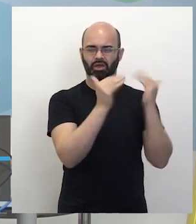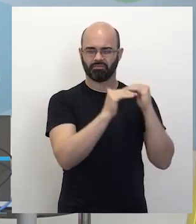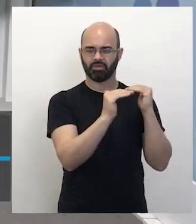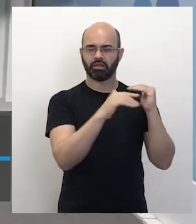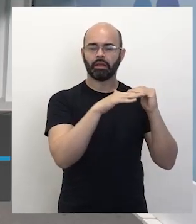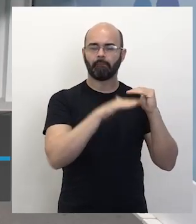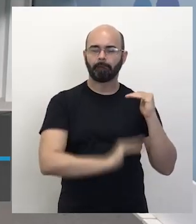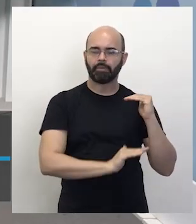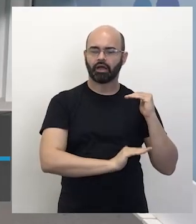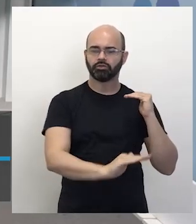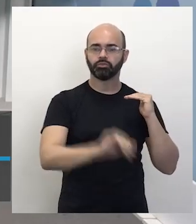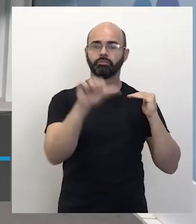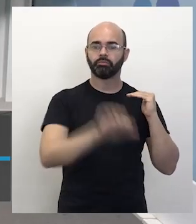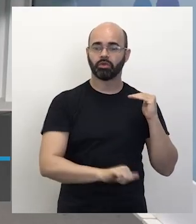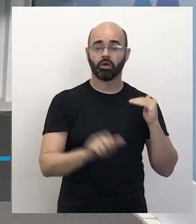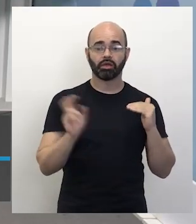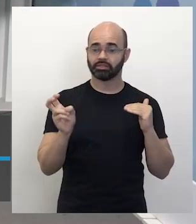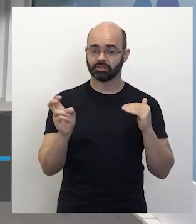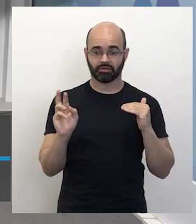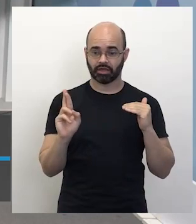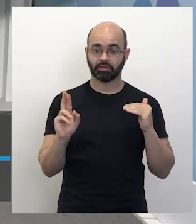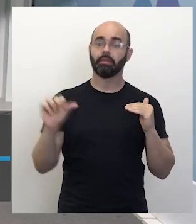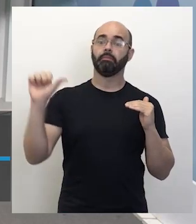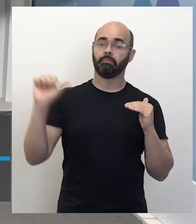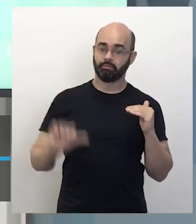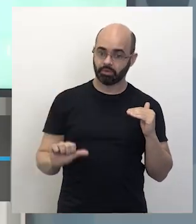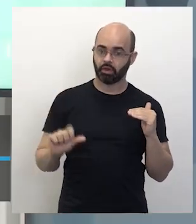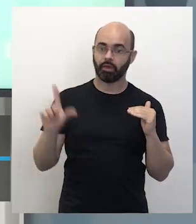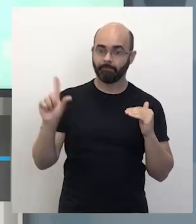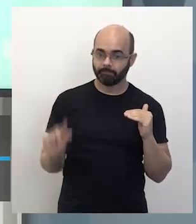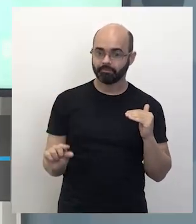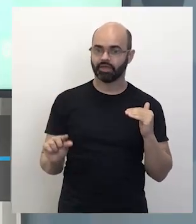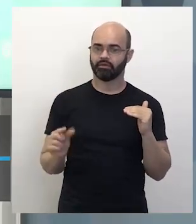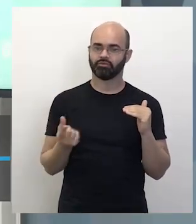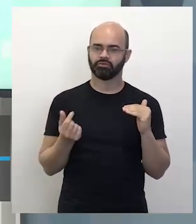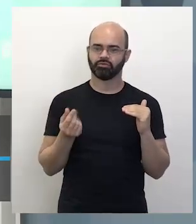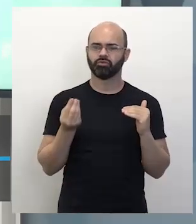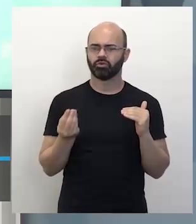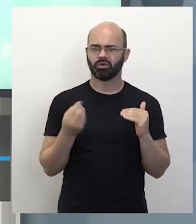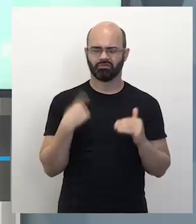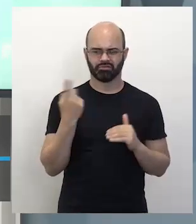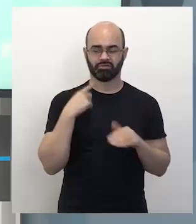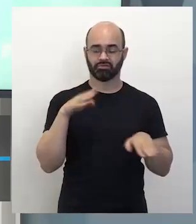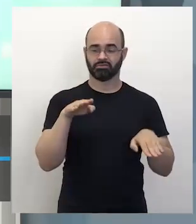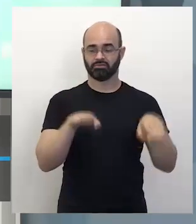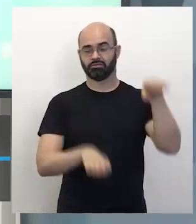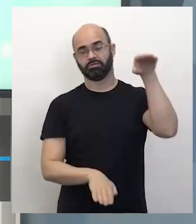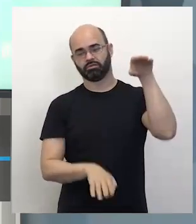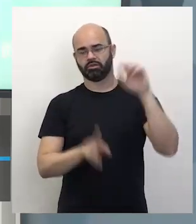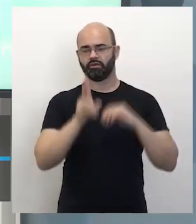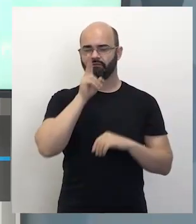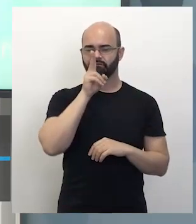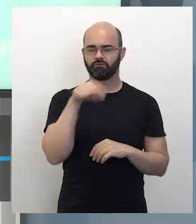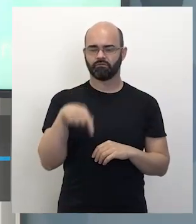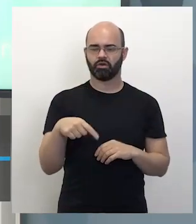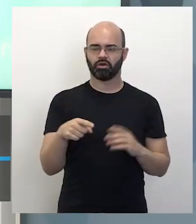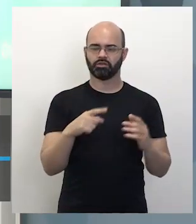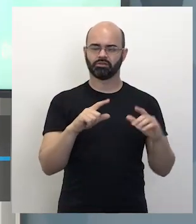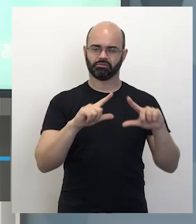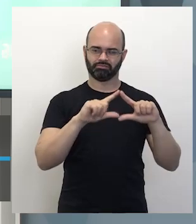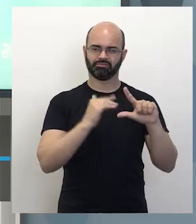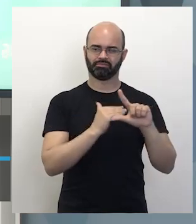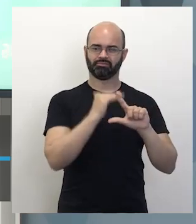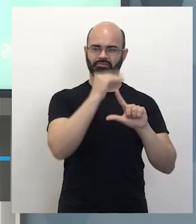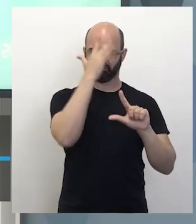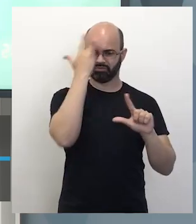né? Isso nós vivemos bolsões de desigualdade muito grandes, né, no nosso país. Nós temos pessoas que conseguem